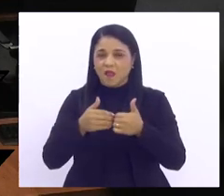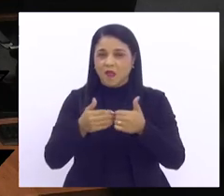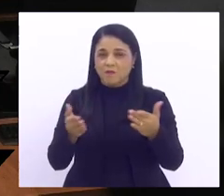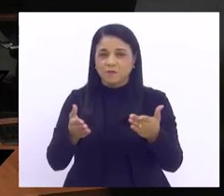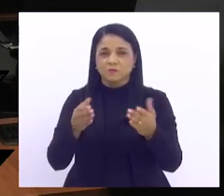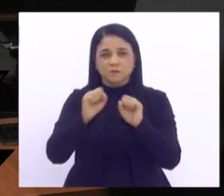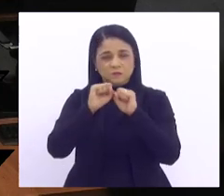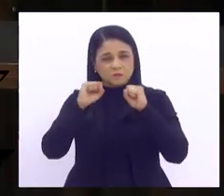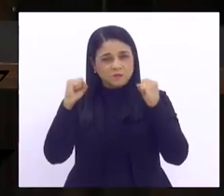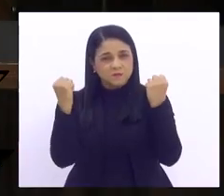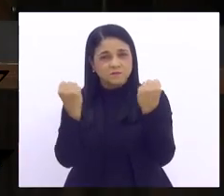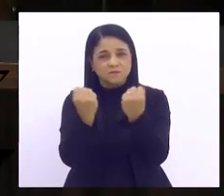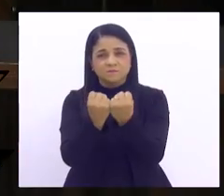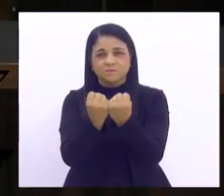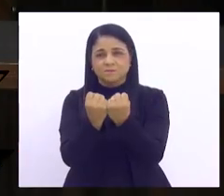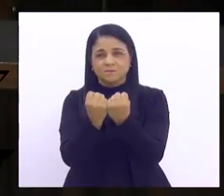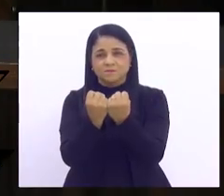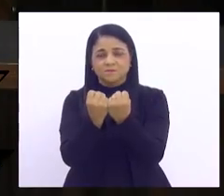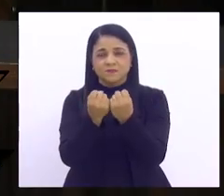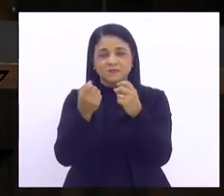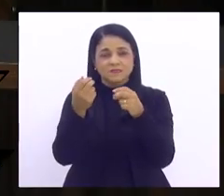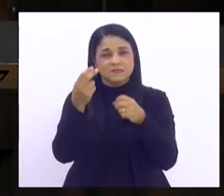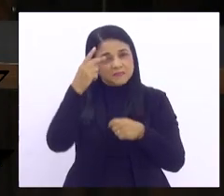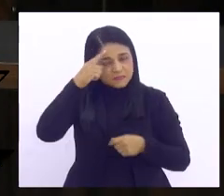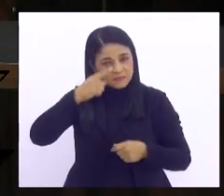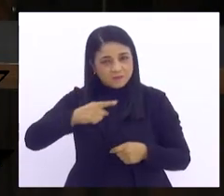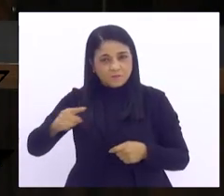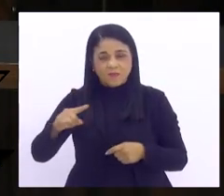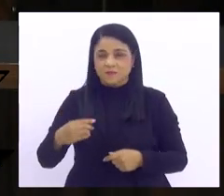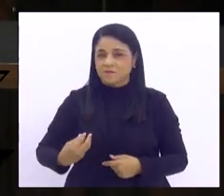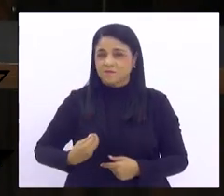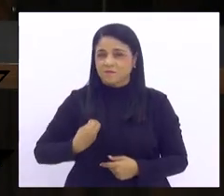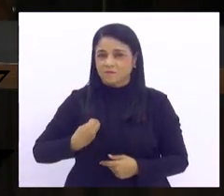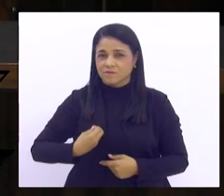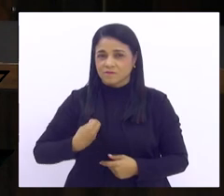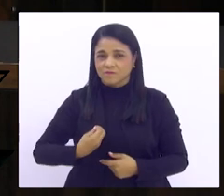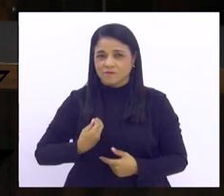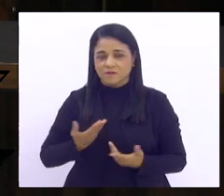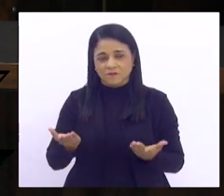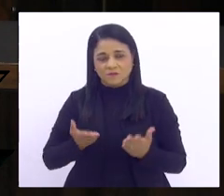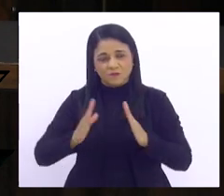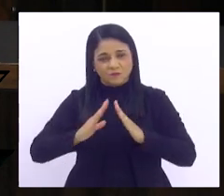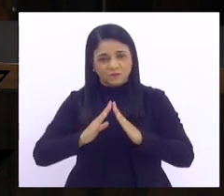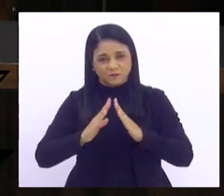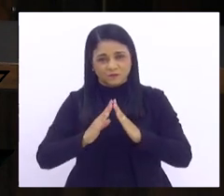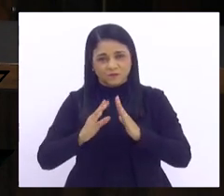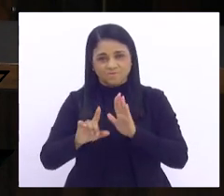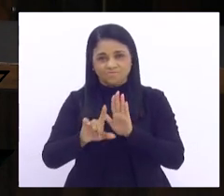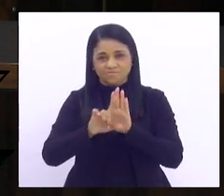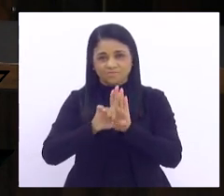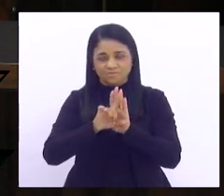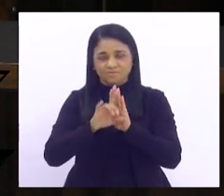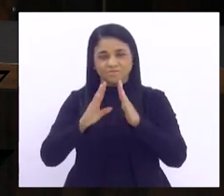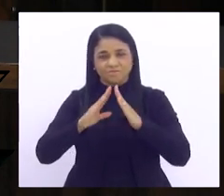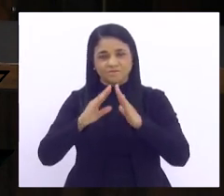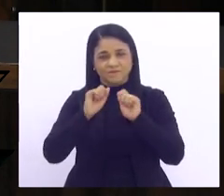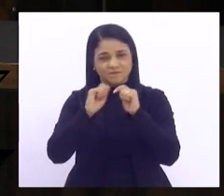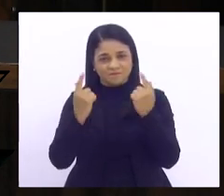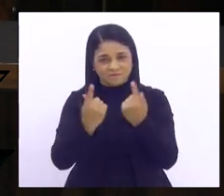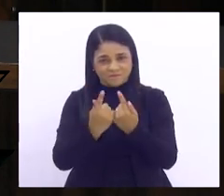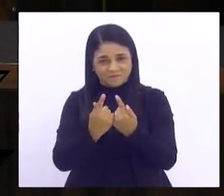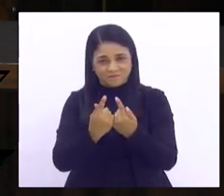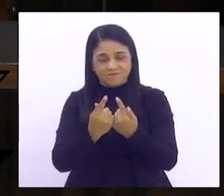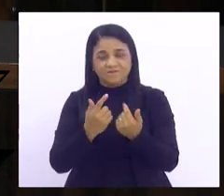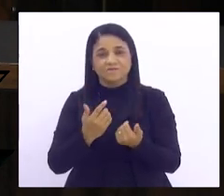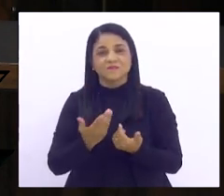deste seminário da Semana da Vida, realizada nesta nobre casa, a Alerj.